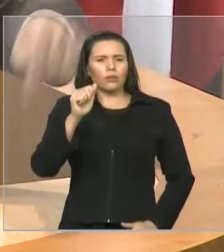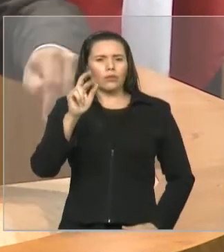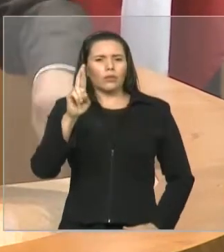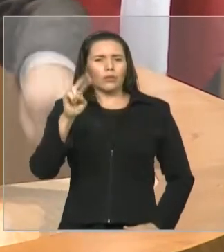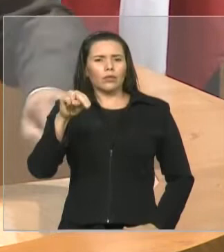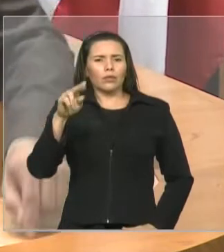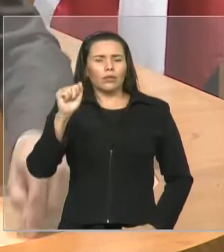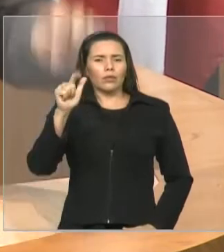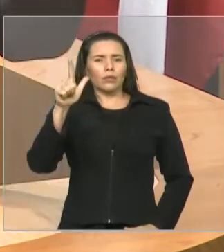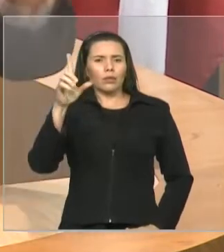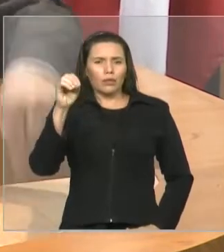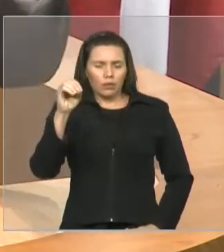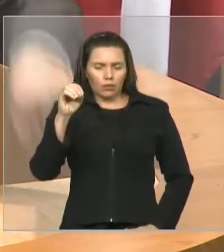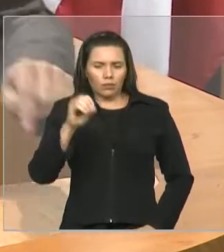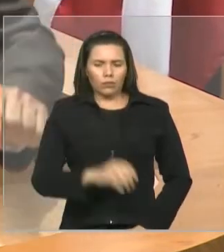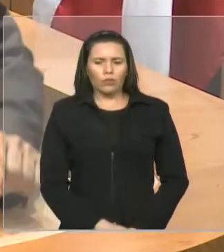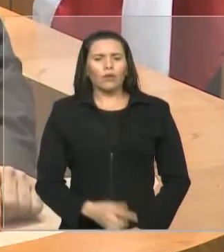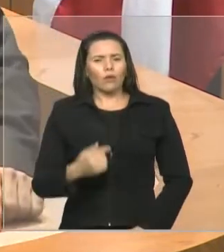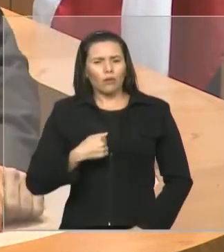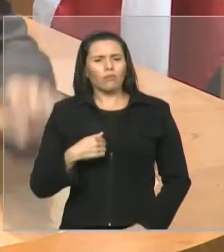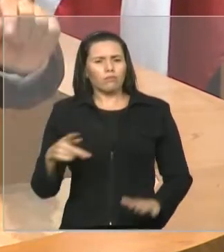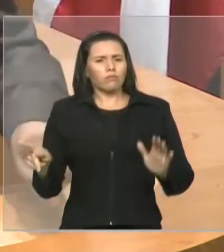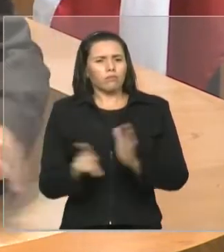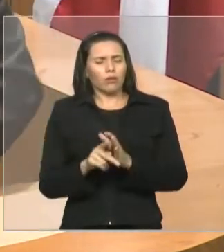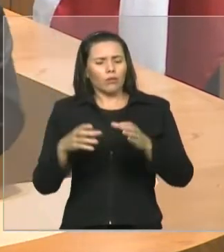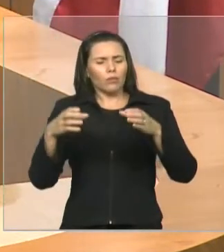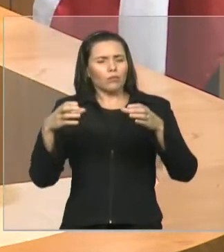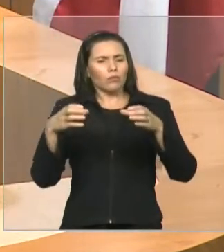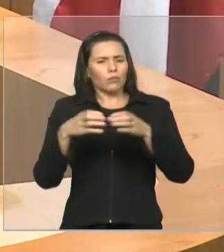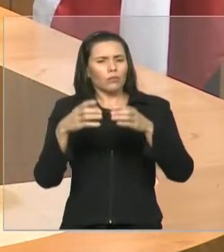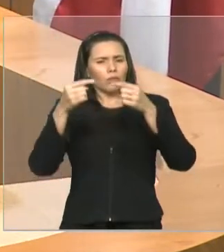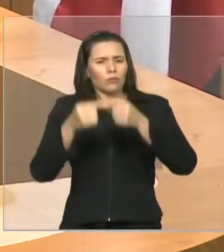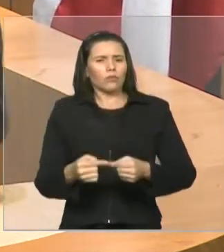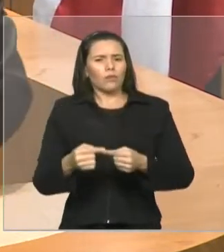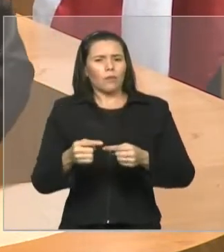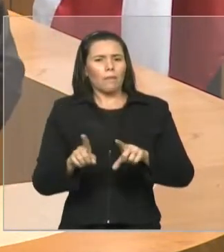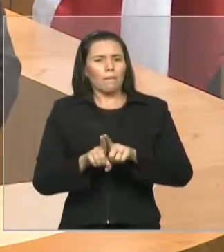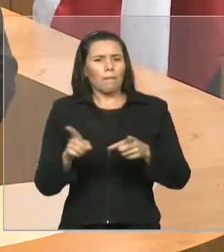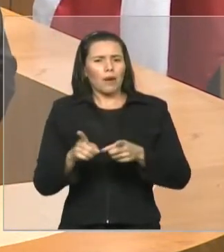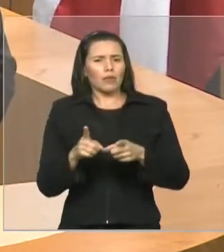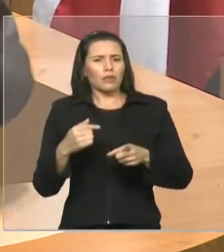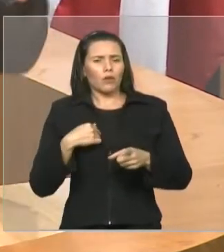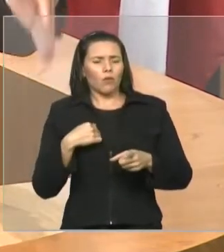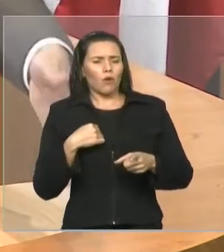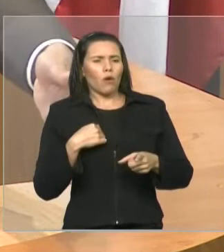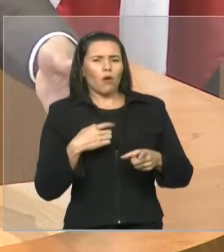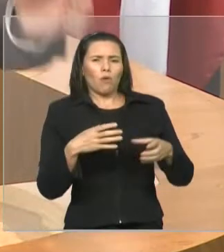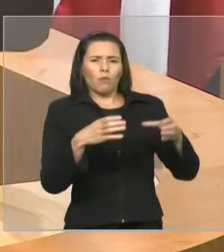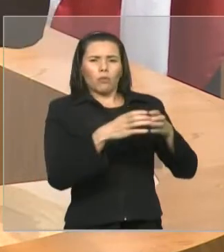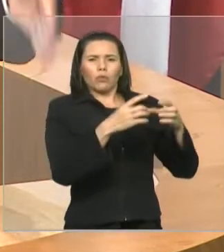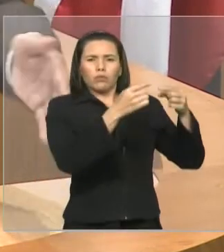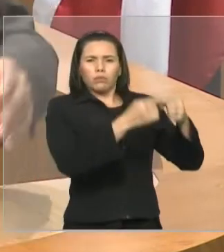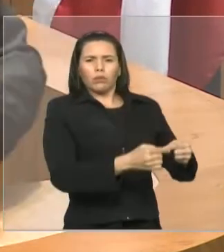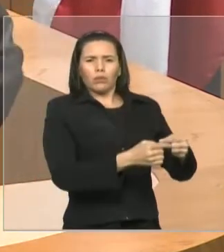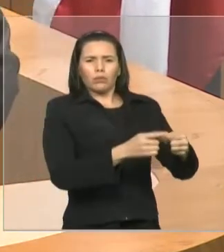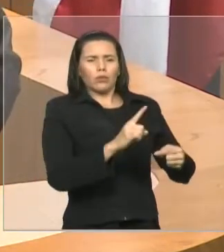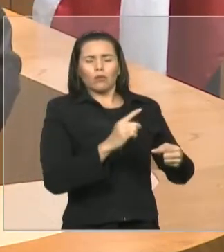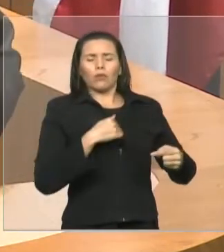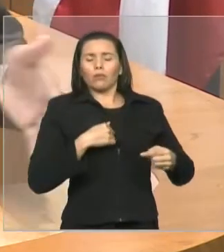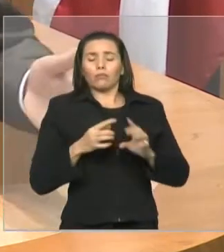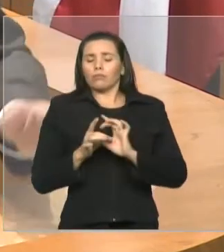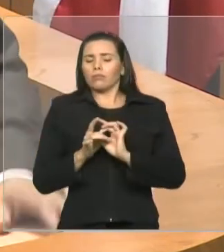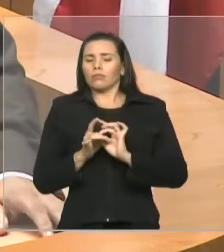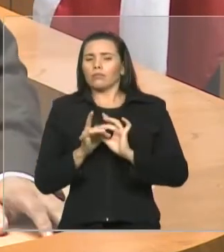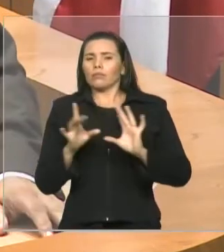oposição responsável nesta casa. Vou continuar na oposição, vou, mas não vou ficar no bloco de oposição. Vou ficar independente desta